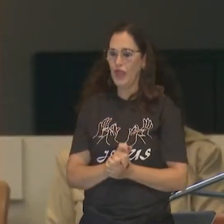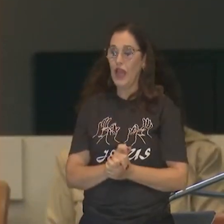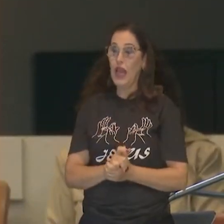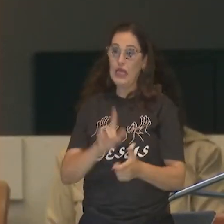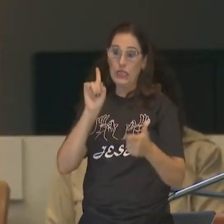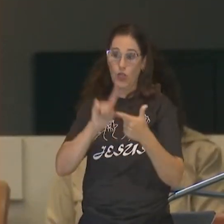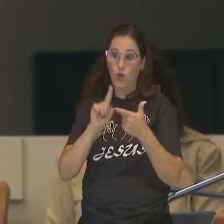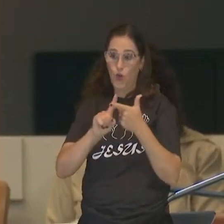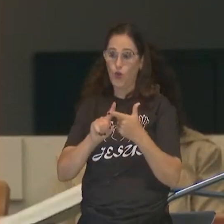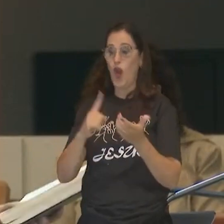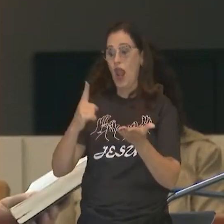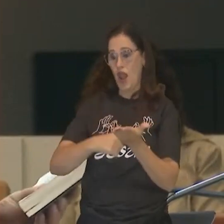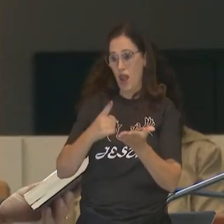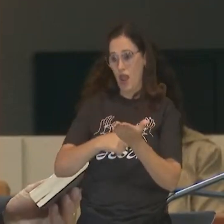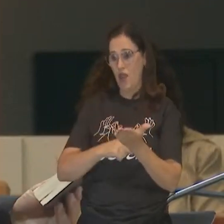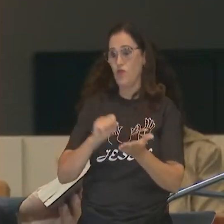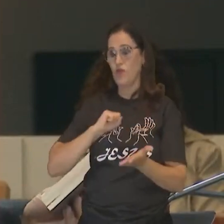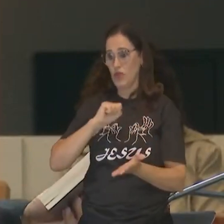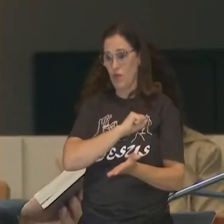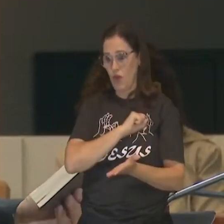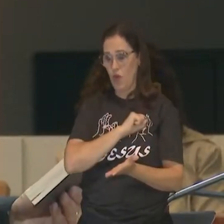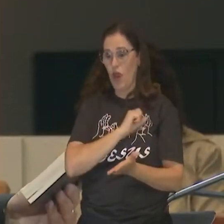livro do Samuel, no capítulo 11.